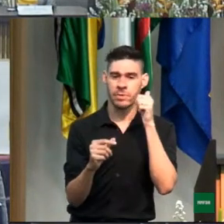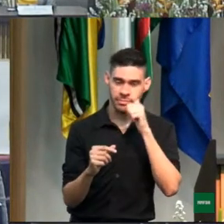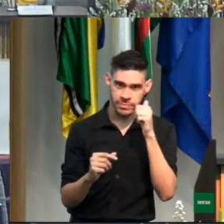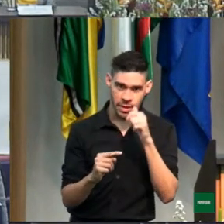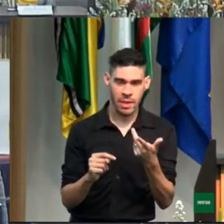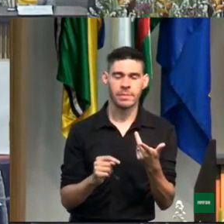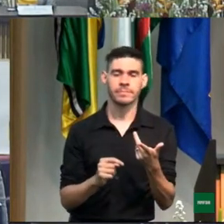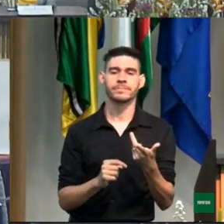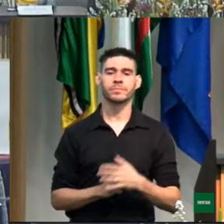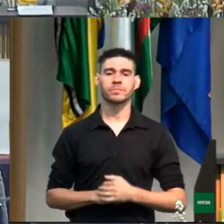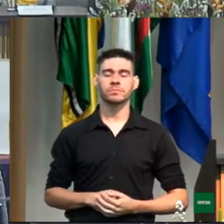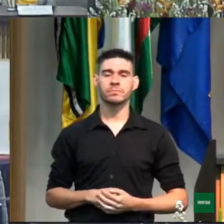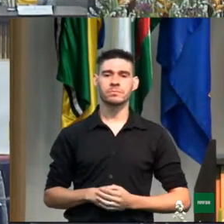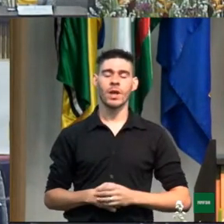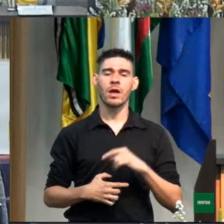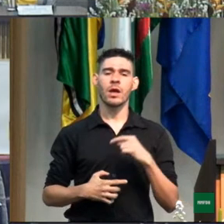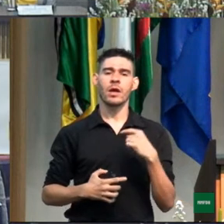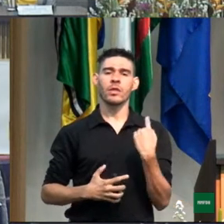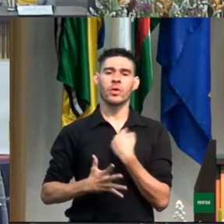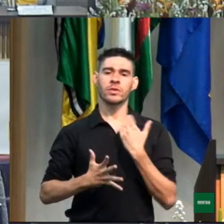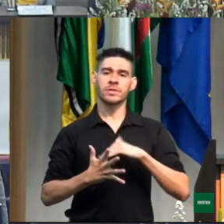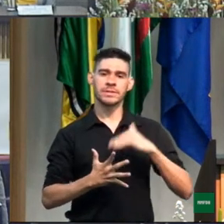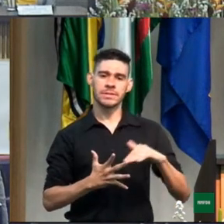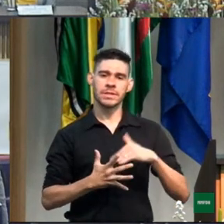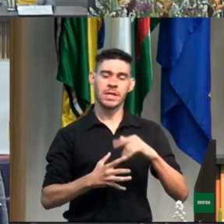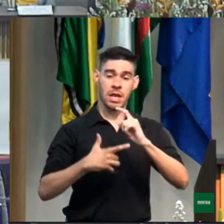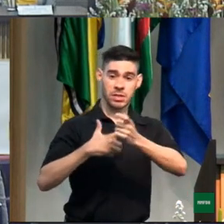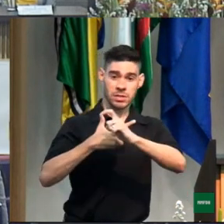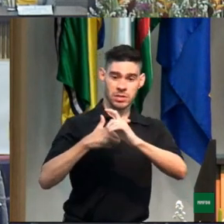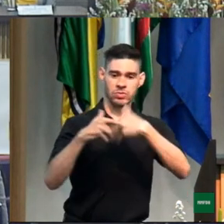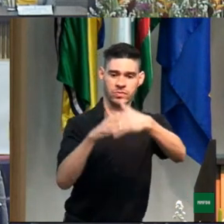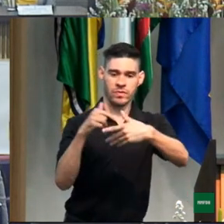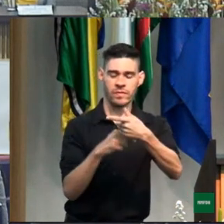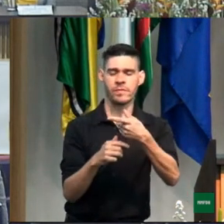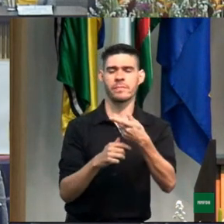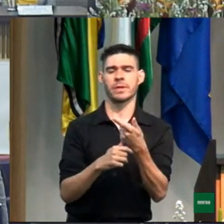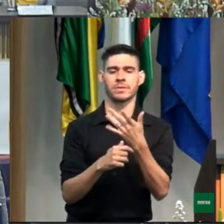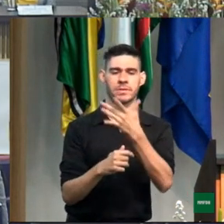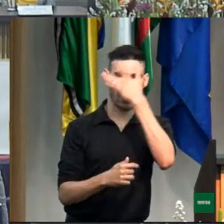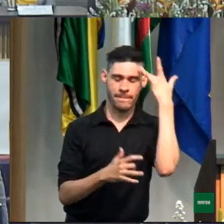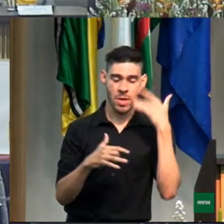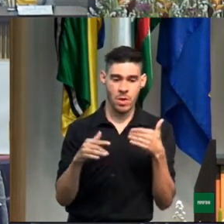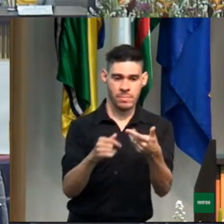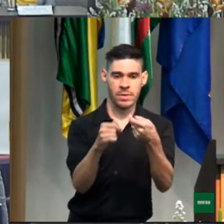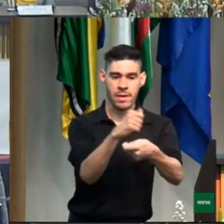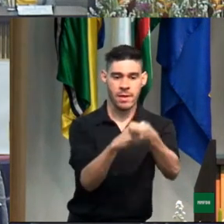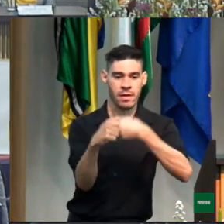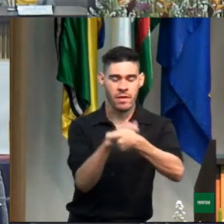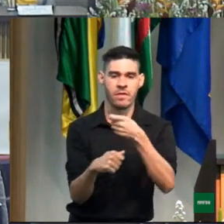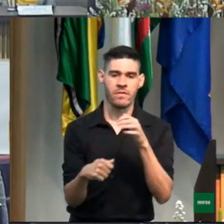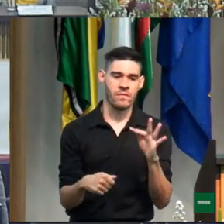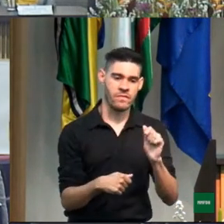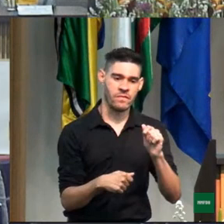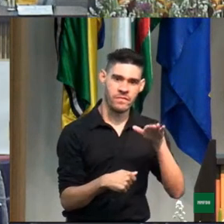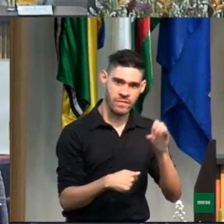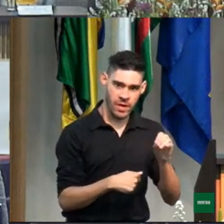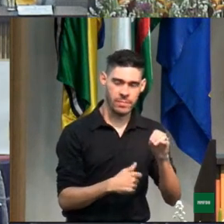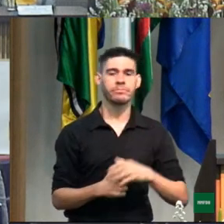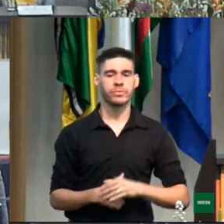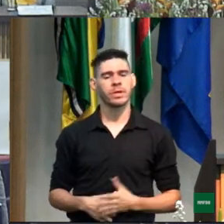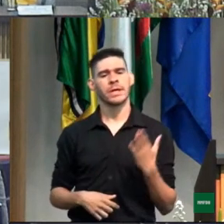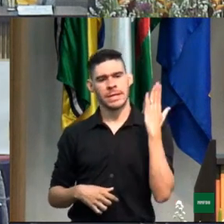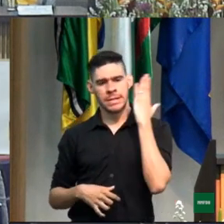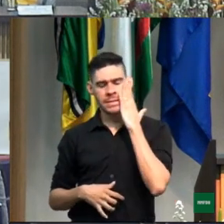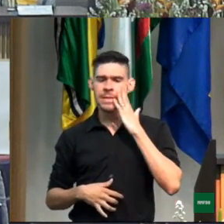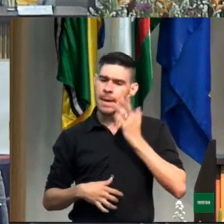Nosso secretário executivo de Gestão e Desempenho de Posto Pessoal do Ministério da Economia, Fábio Teso, que a gente sabe que representa aqui não só